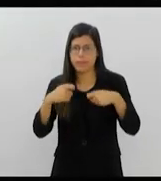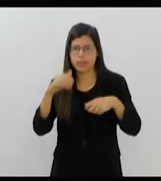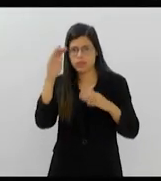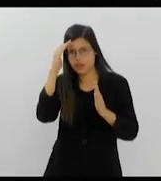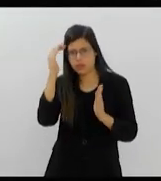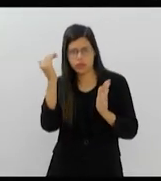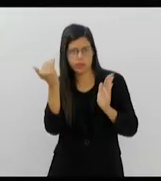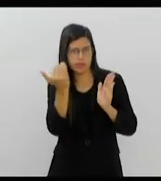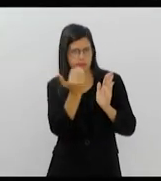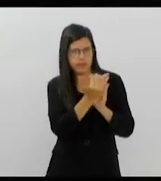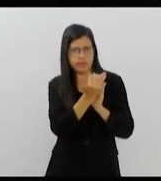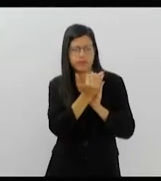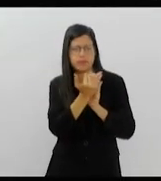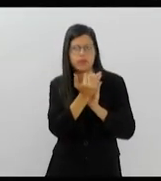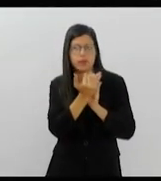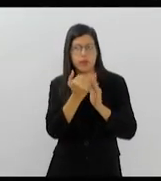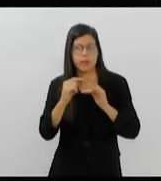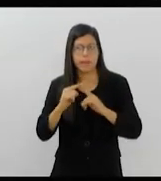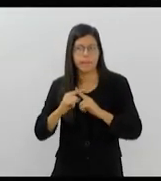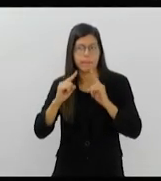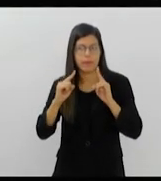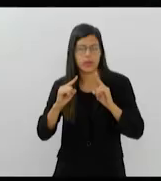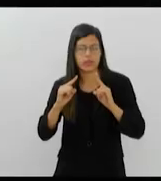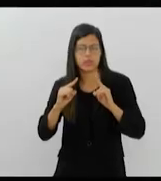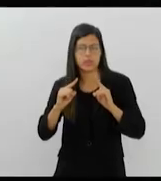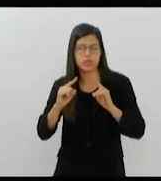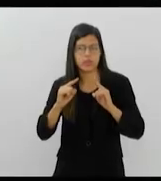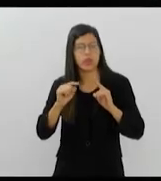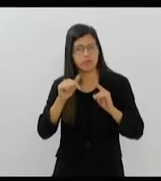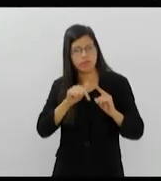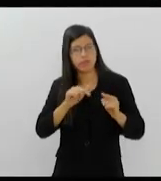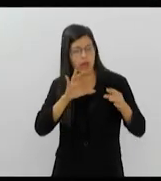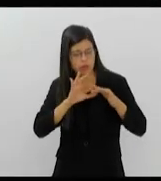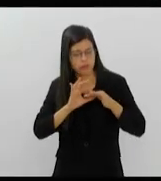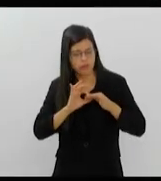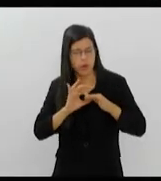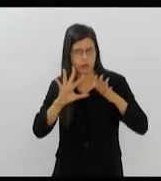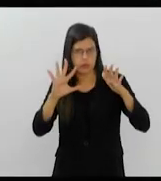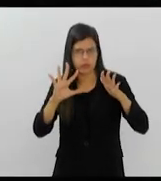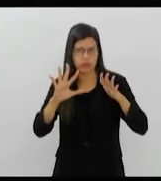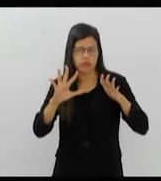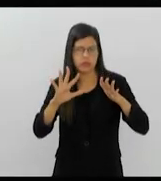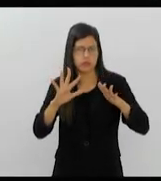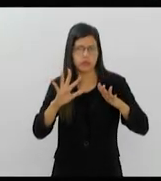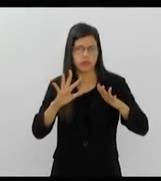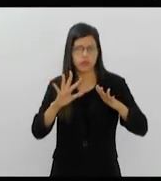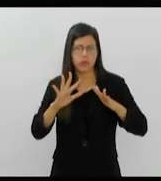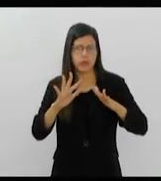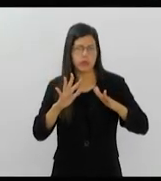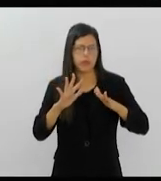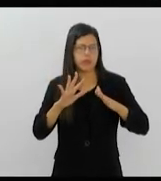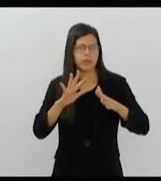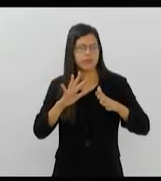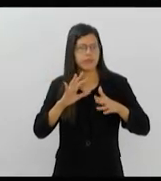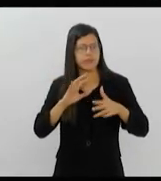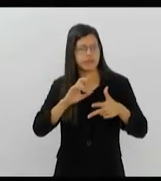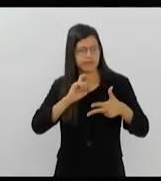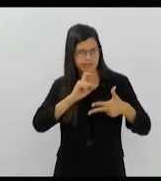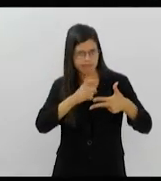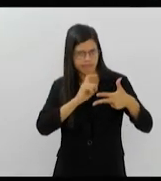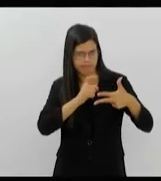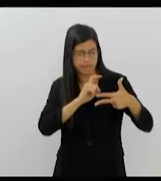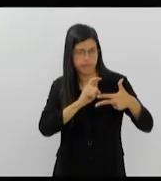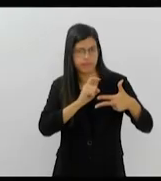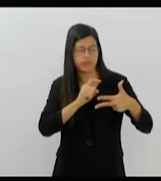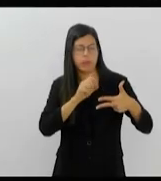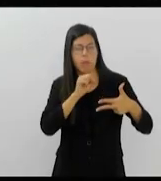cumprido. Mas, mesmo sendo autorizativo, será que o Poder Executivo